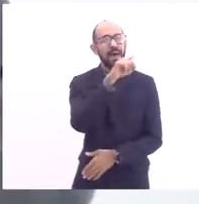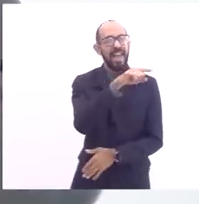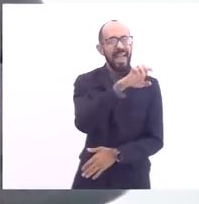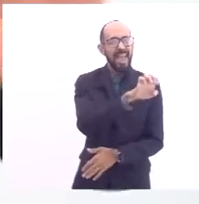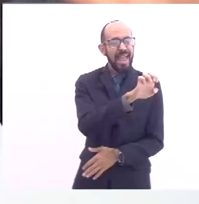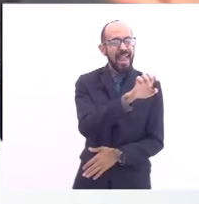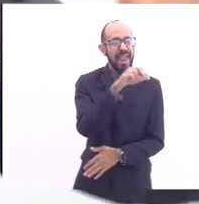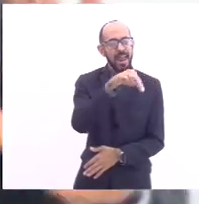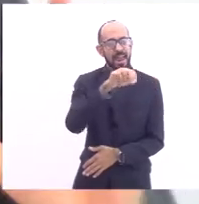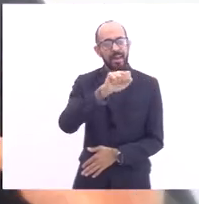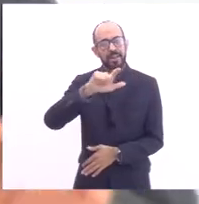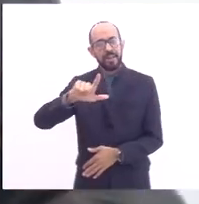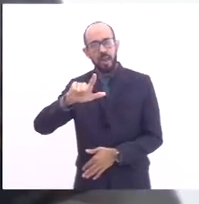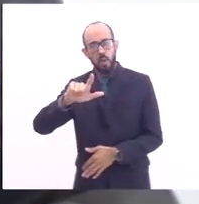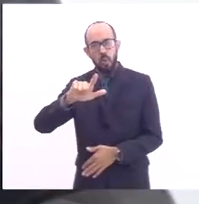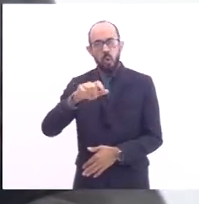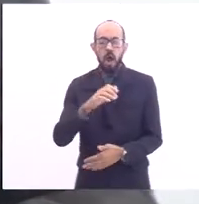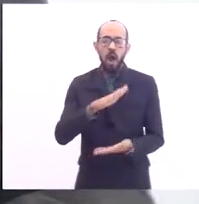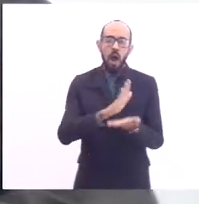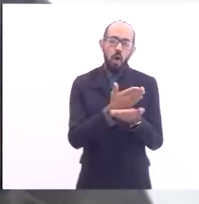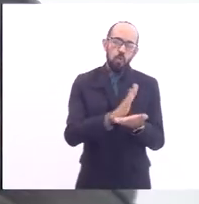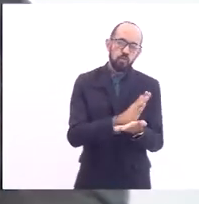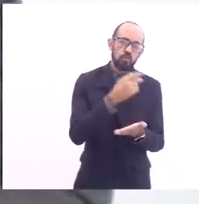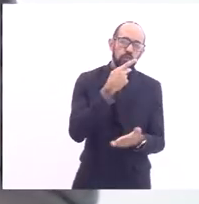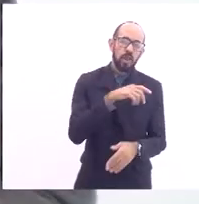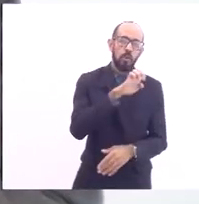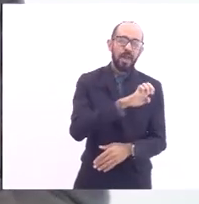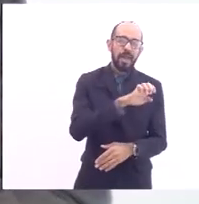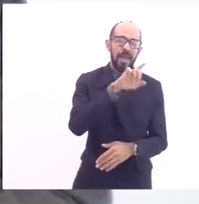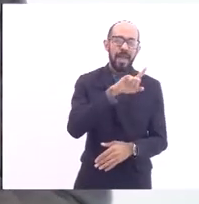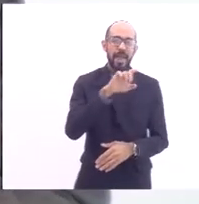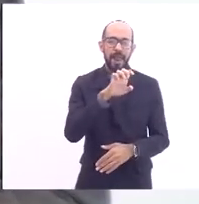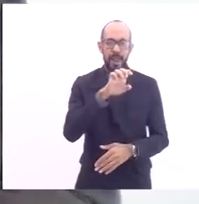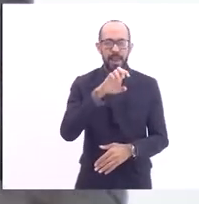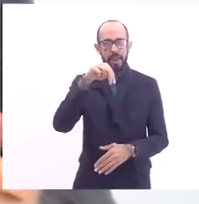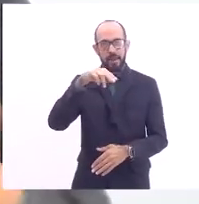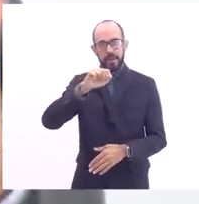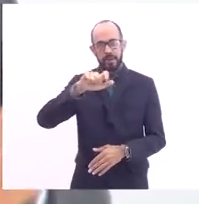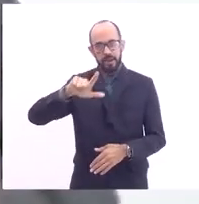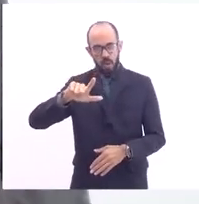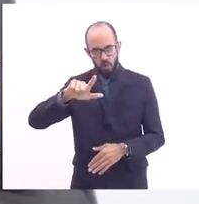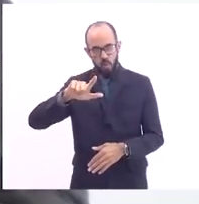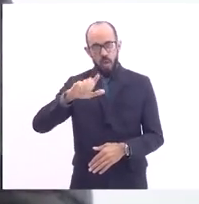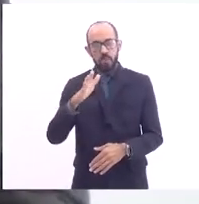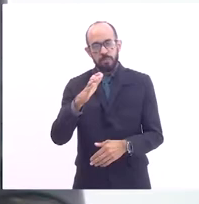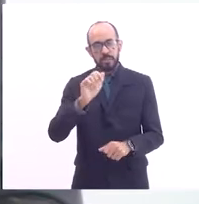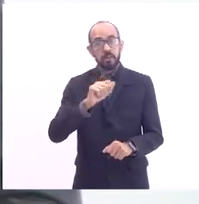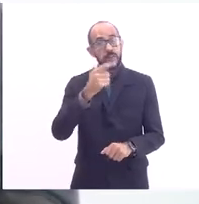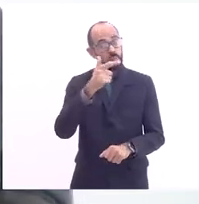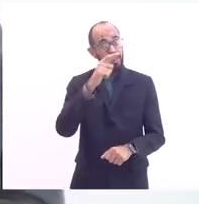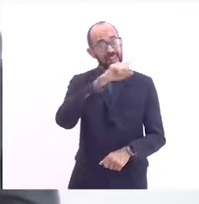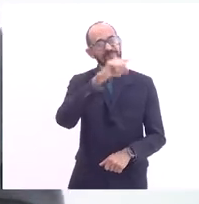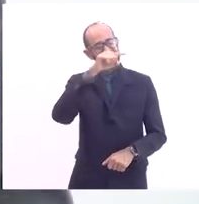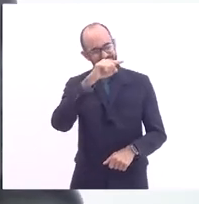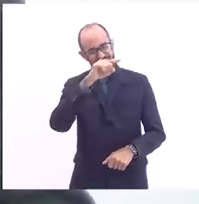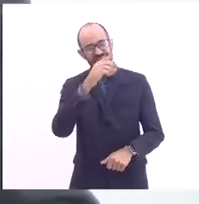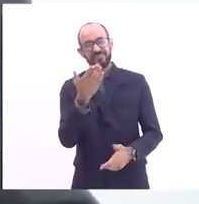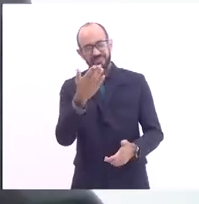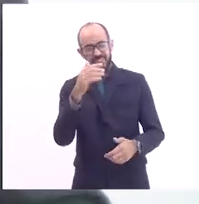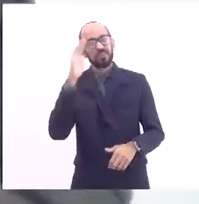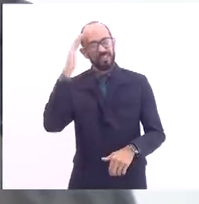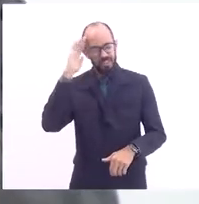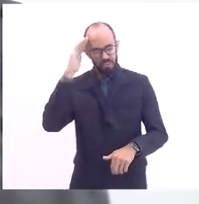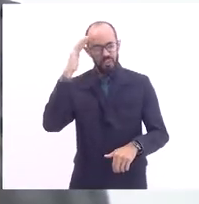para não ter confusão. Muito bem. Porque a Anel é a Agência Nacional de Energia Elétrica. Muito